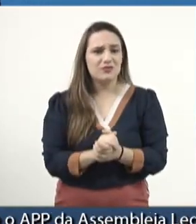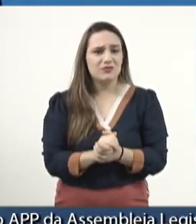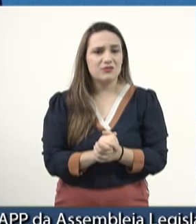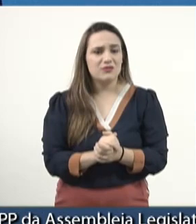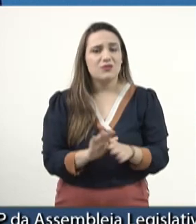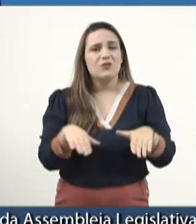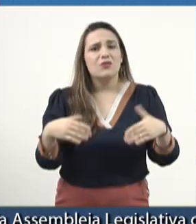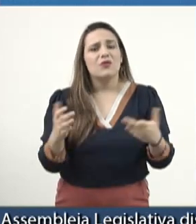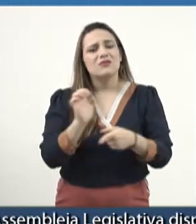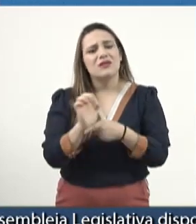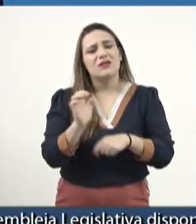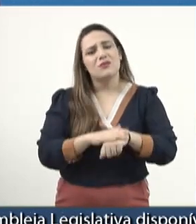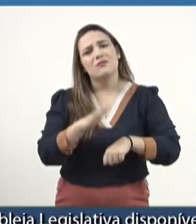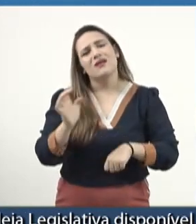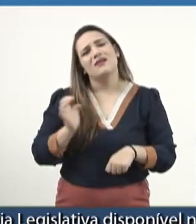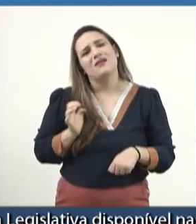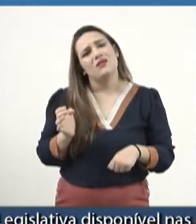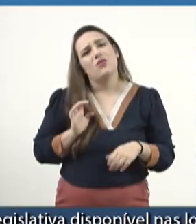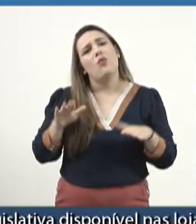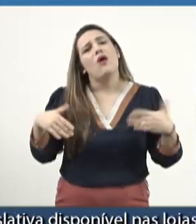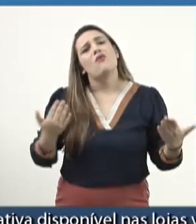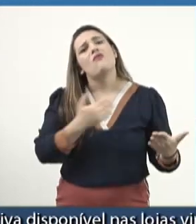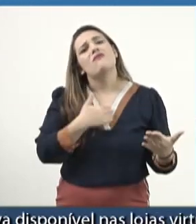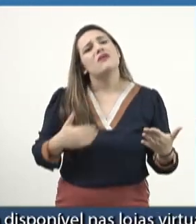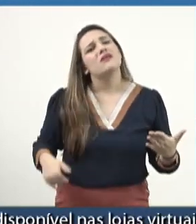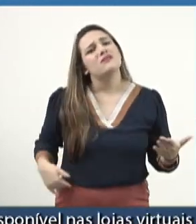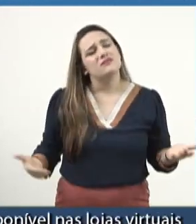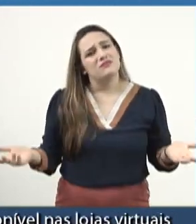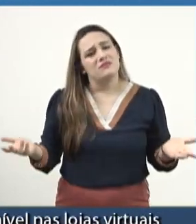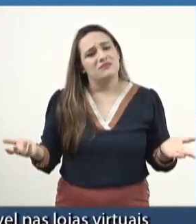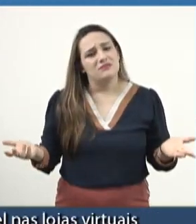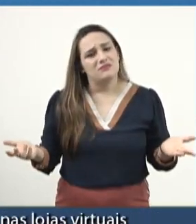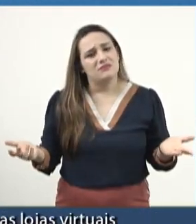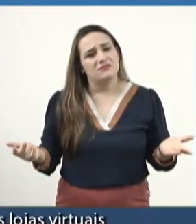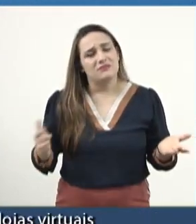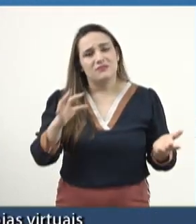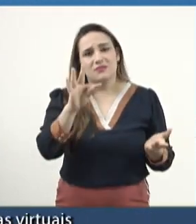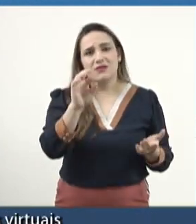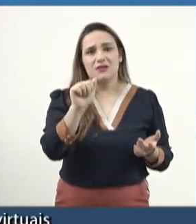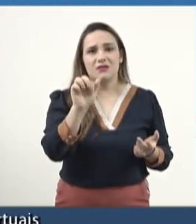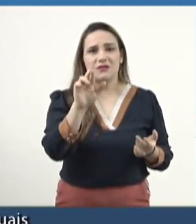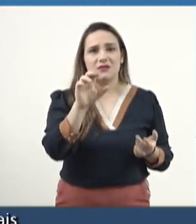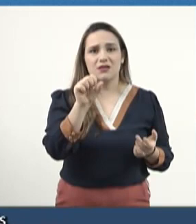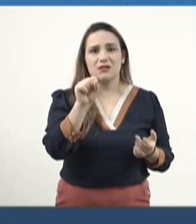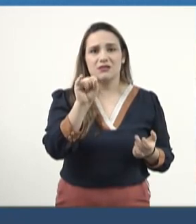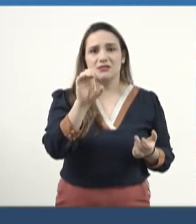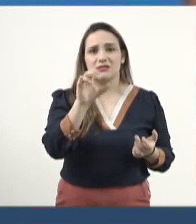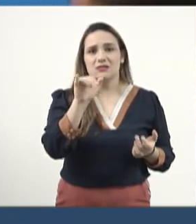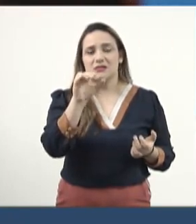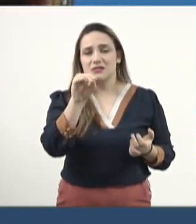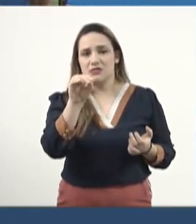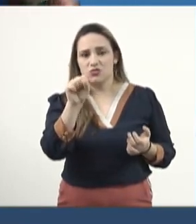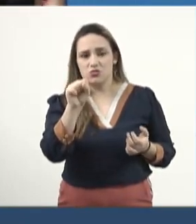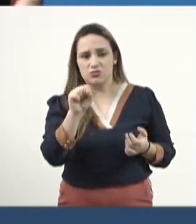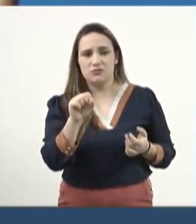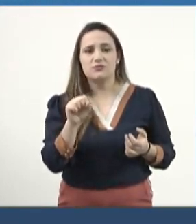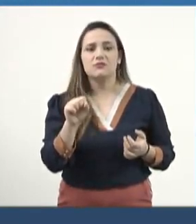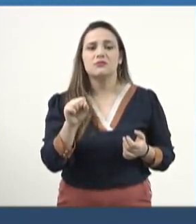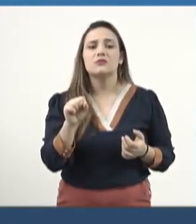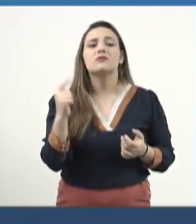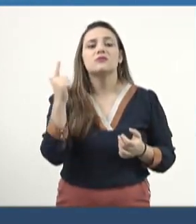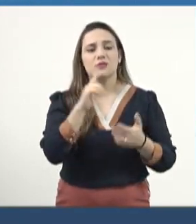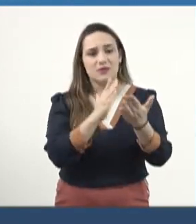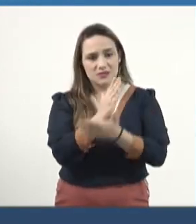mais rico da federação? Quem fez o governo? Tarcísio, que é um governo humano, tanto é que ele aprovou a